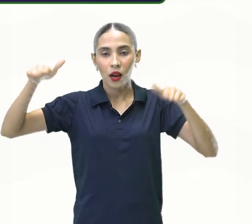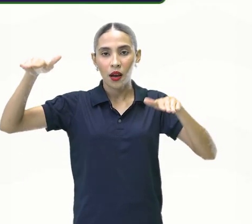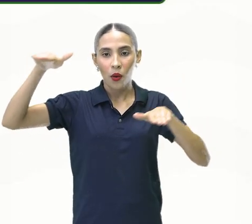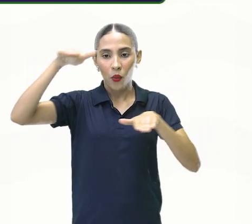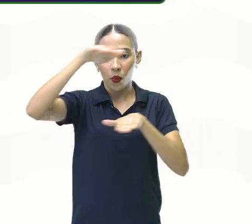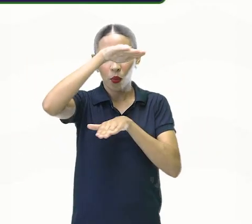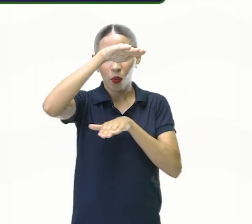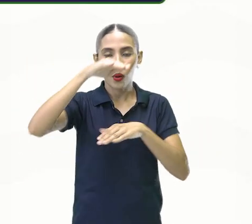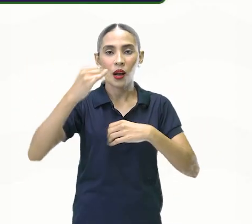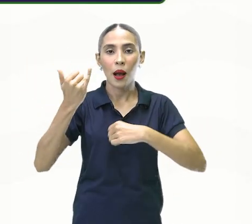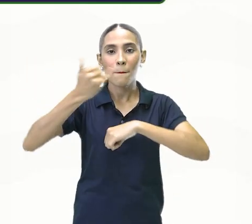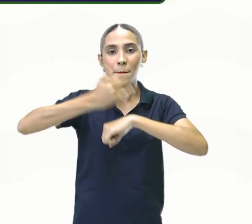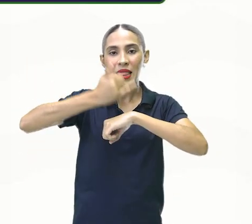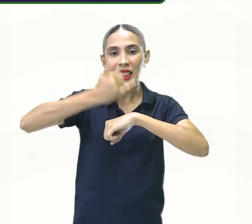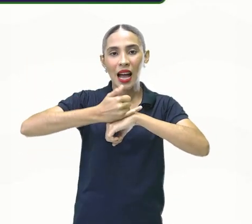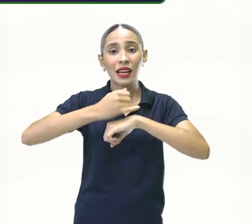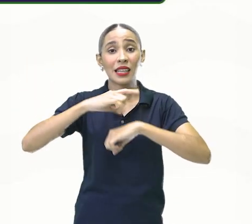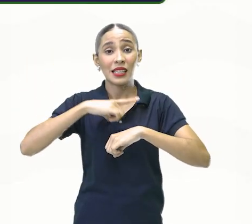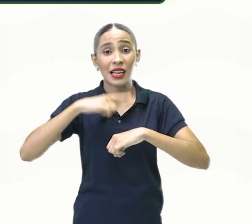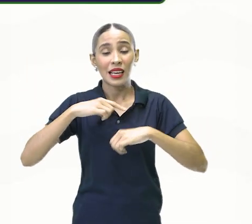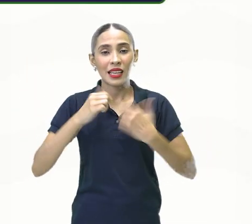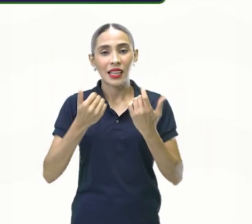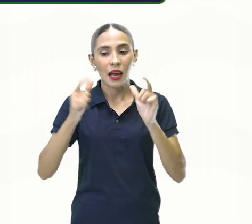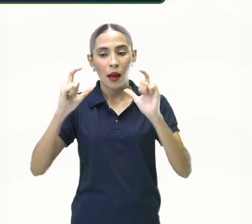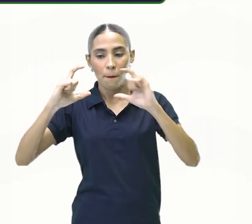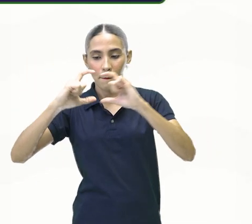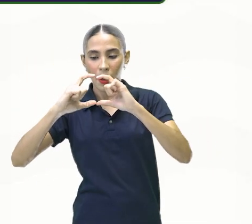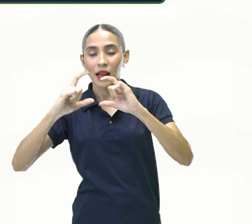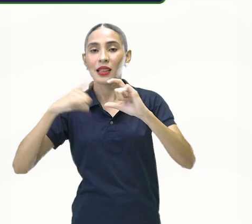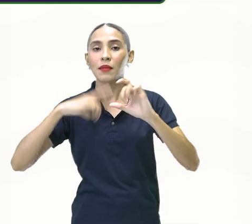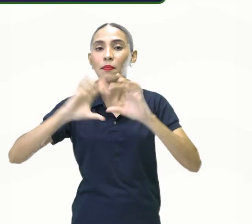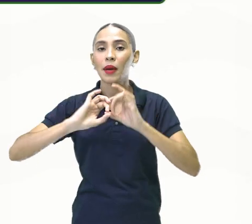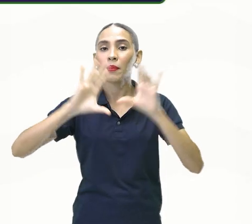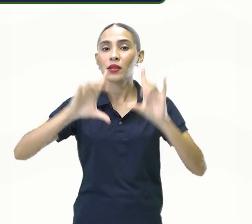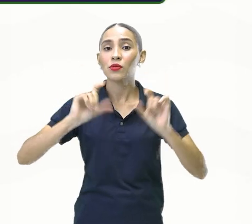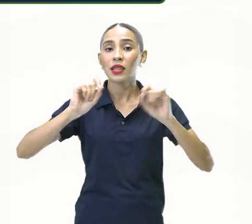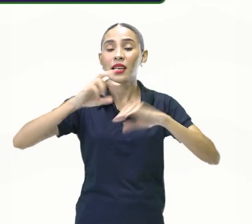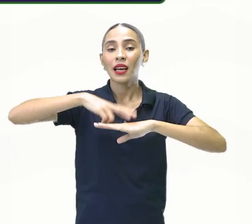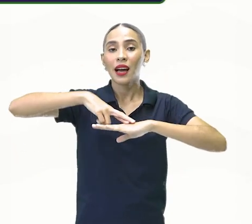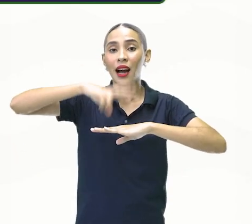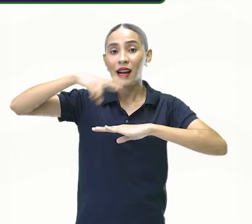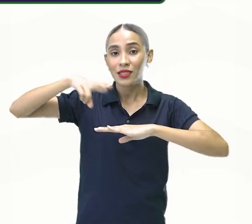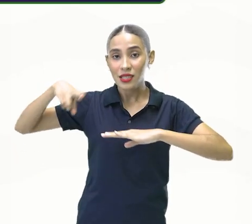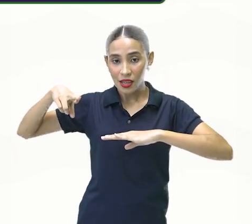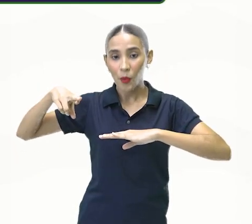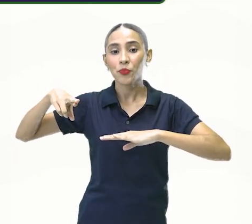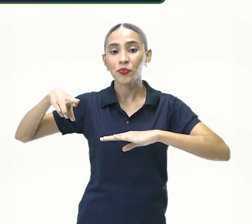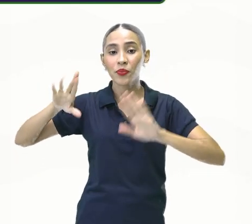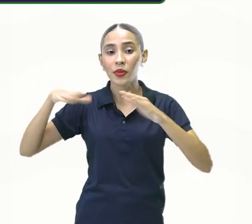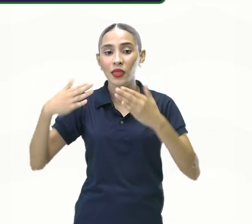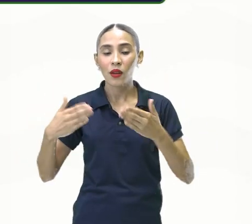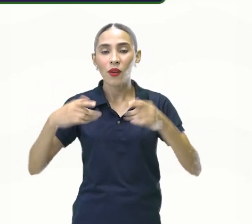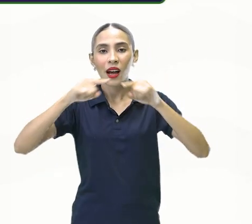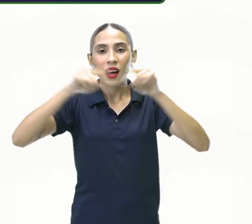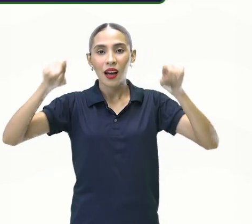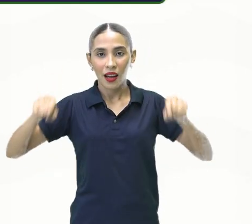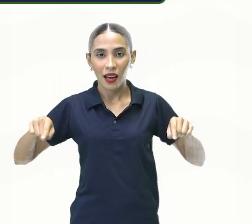A caixa deve ser revestida de um excelente isolante térmico,